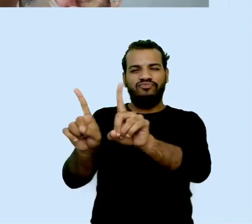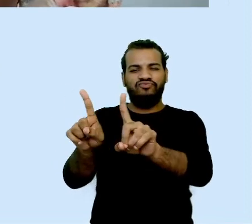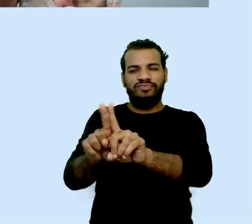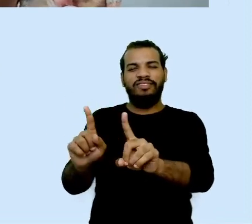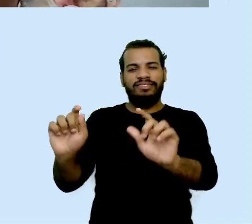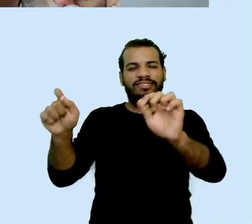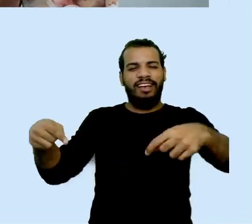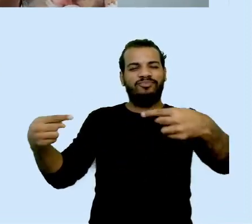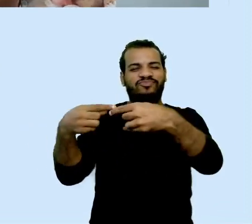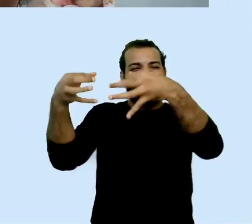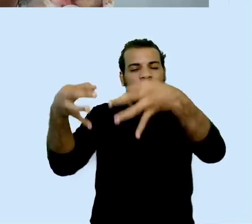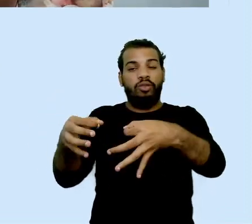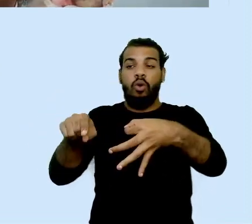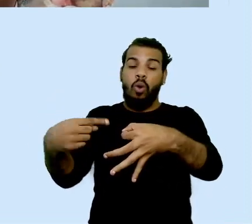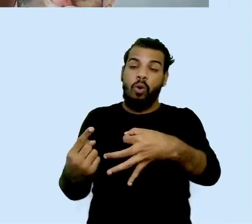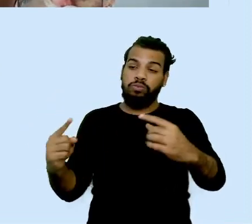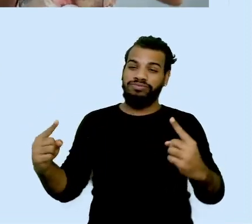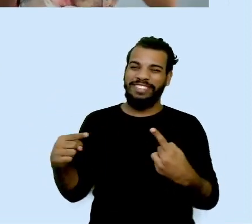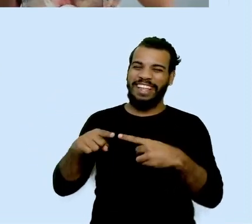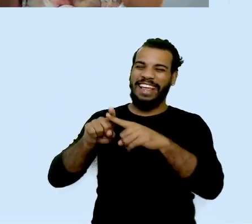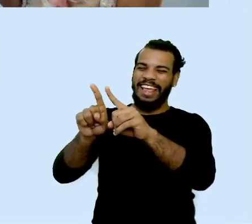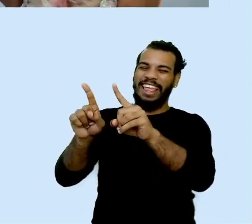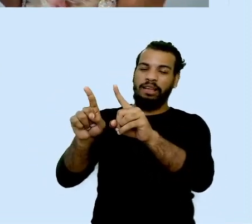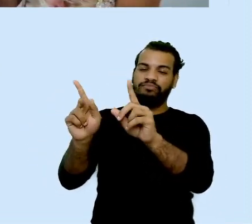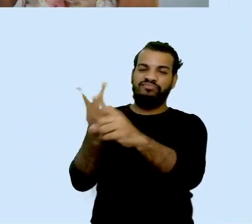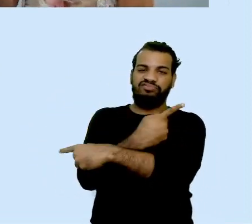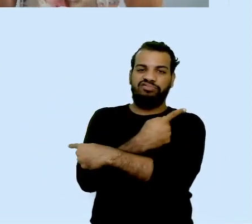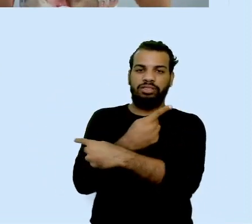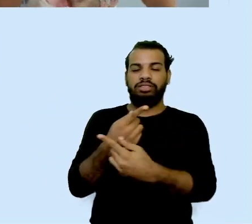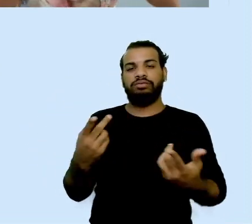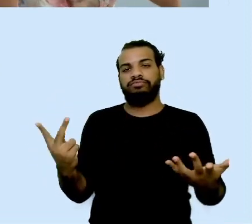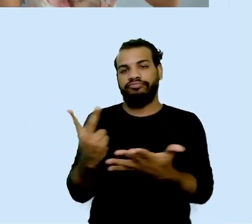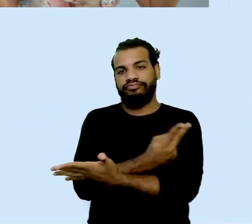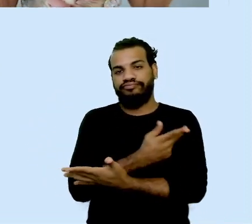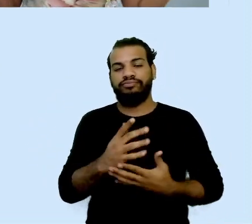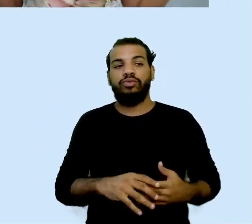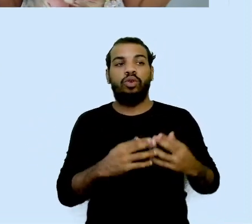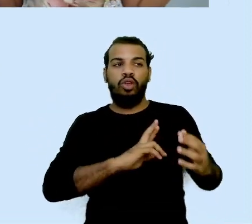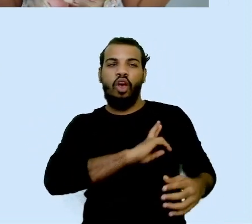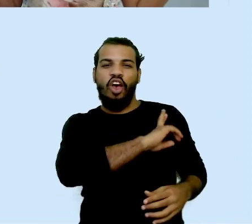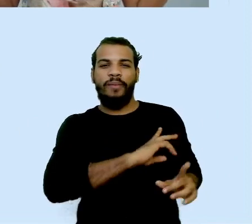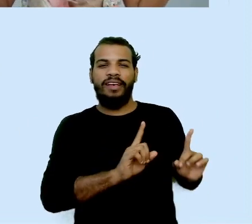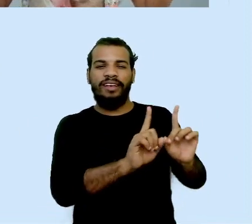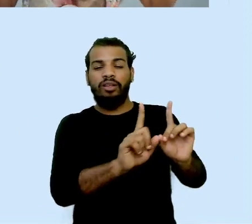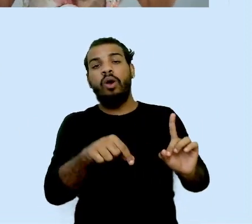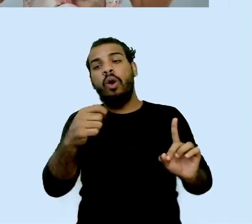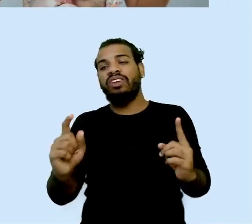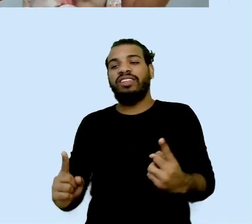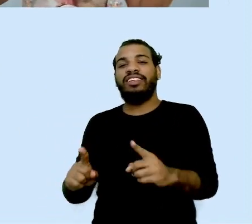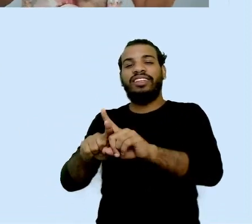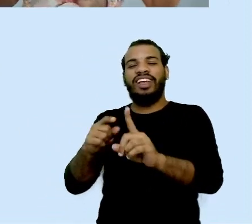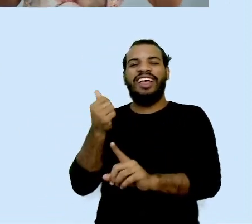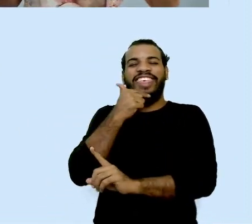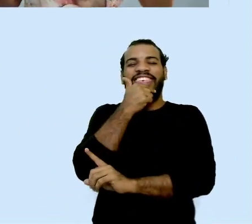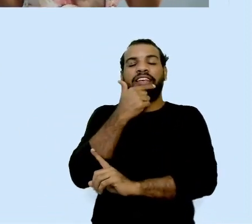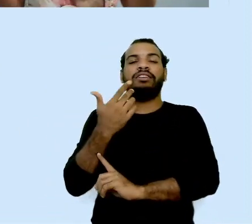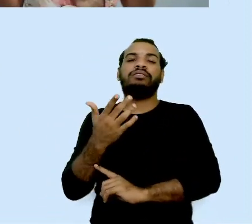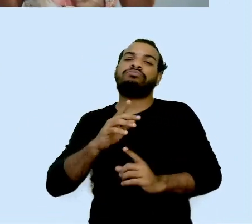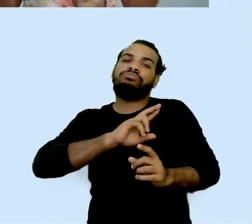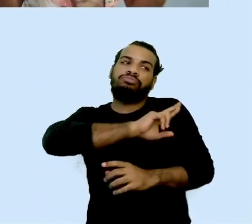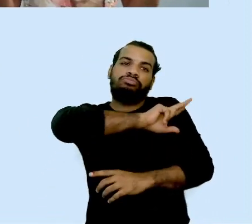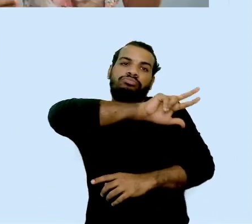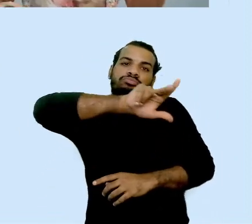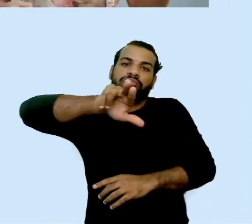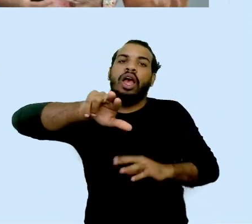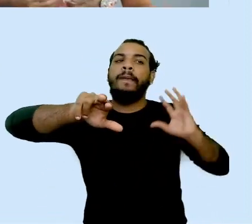dando errado, ou aquele casal romântico, ou um casal que está dentro do núcleo de comédia. Então, tá aí os meandros da